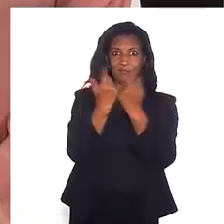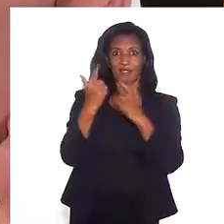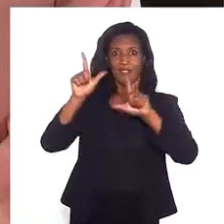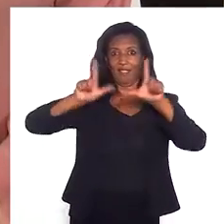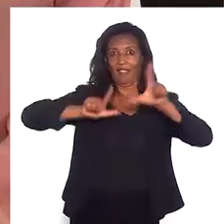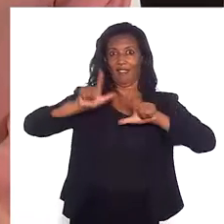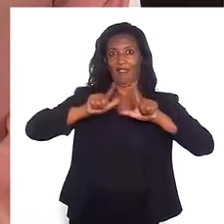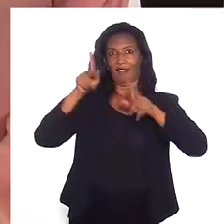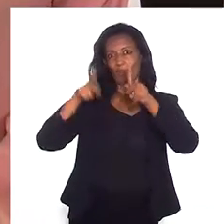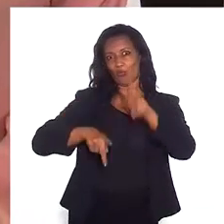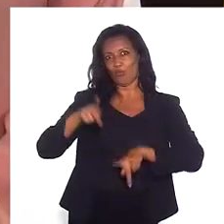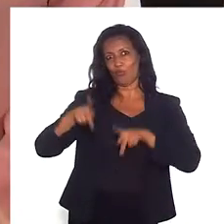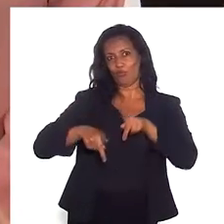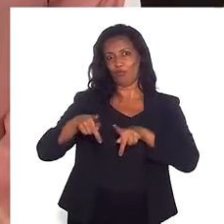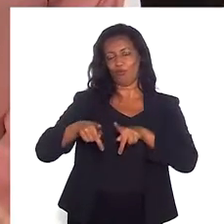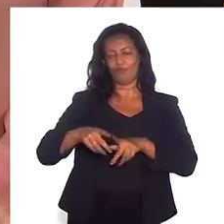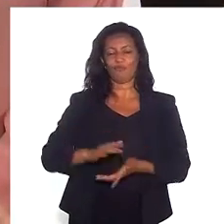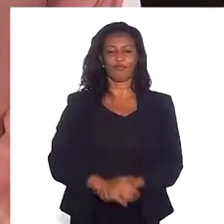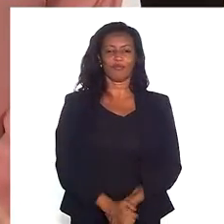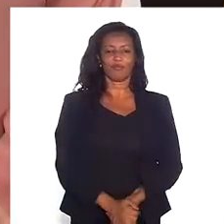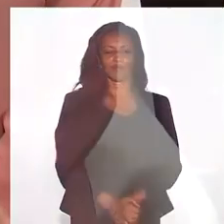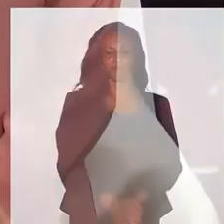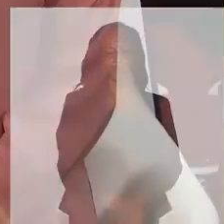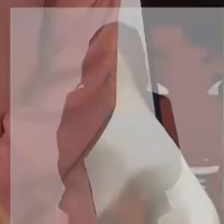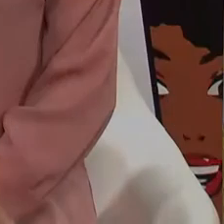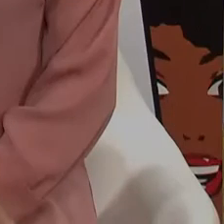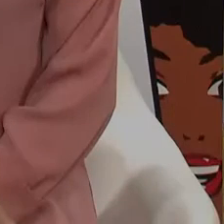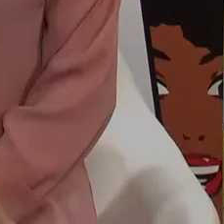você. TV Alerj, o canal do povo.